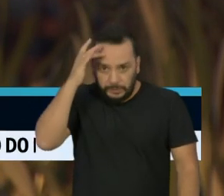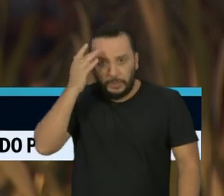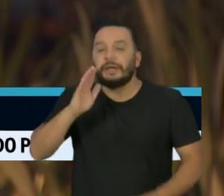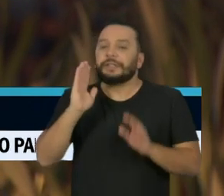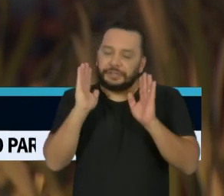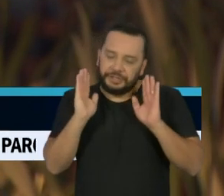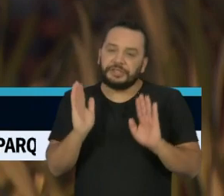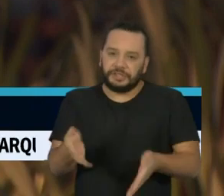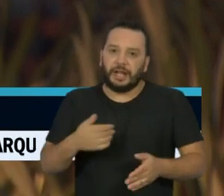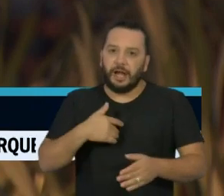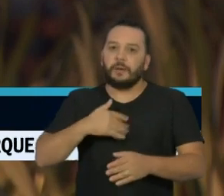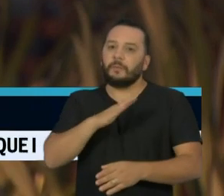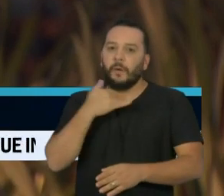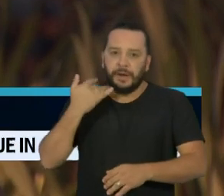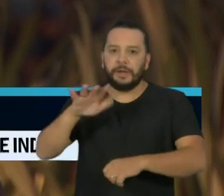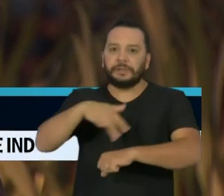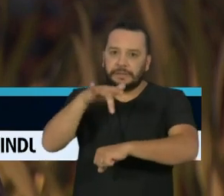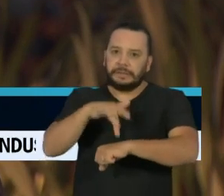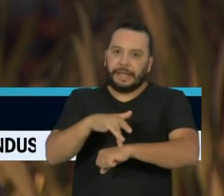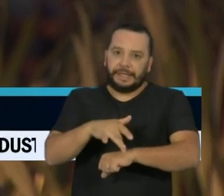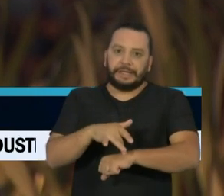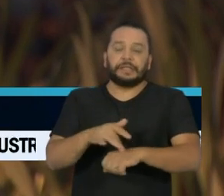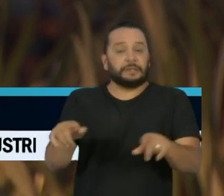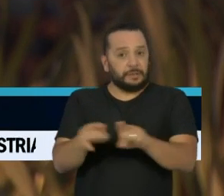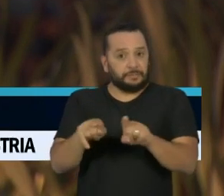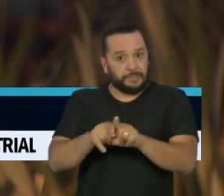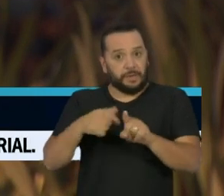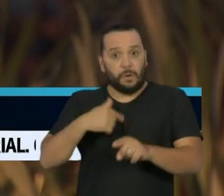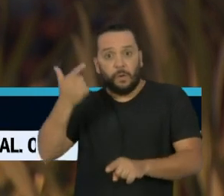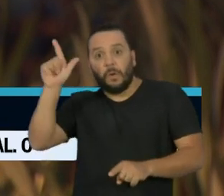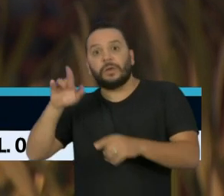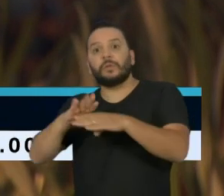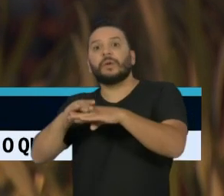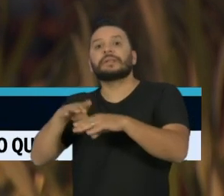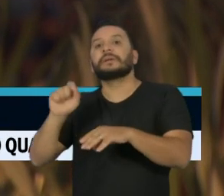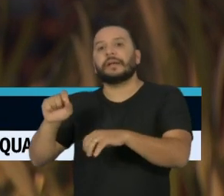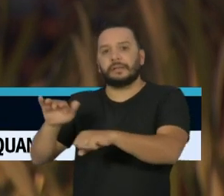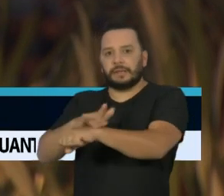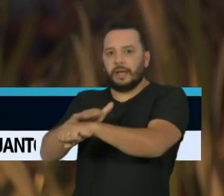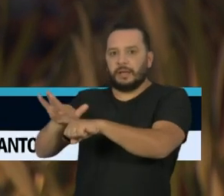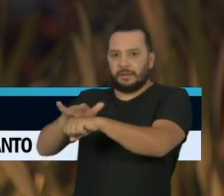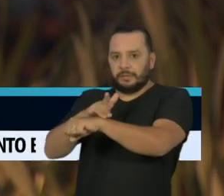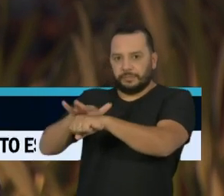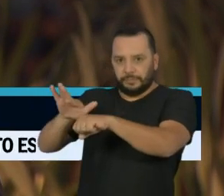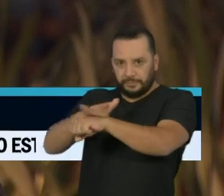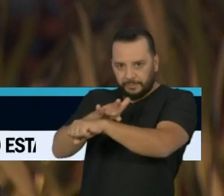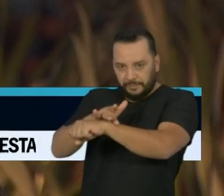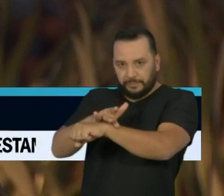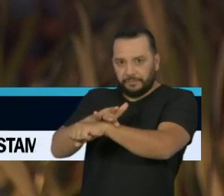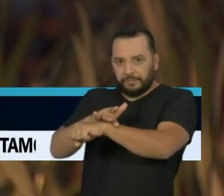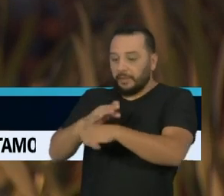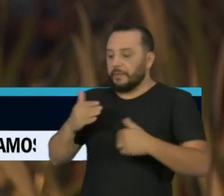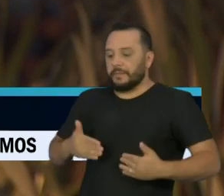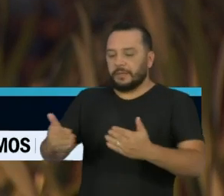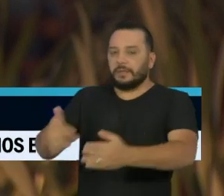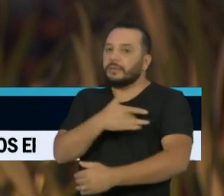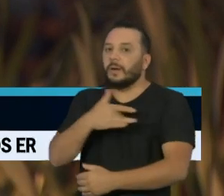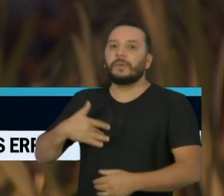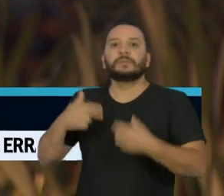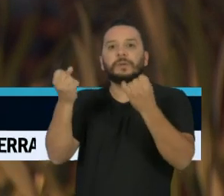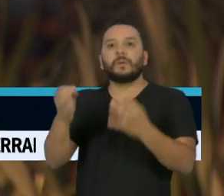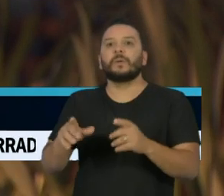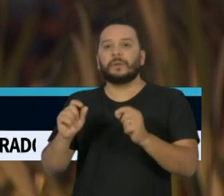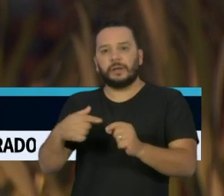vítimas da dengue este ano além da doença outra chama a atenção o sarampo segundo o ministério da saúde o vírus